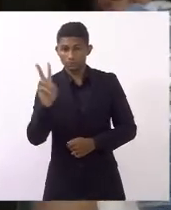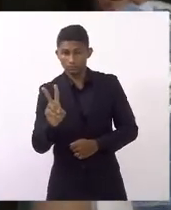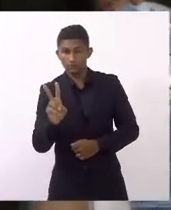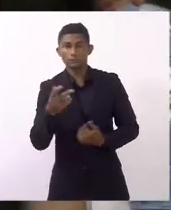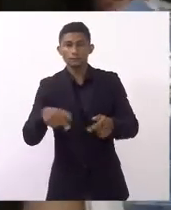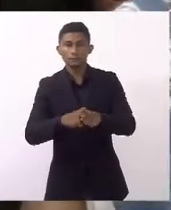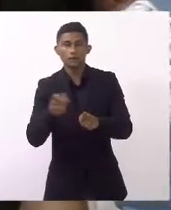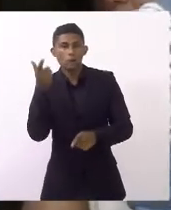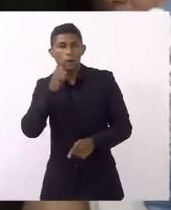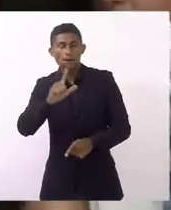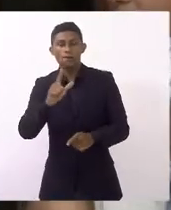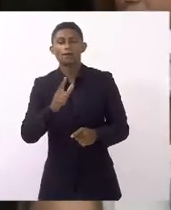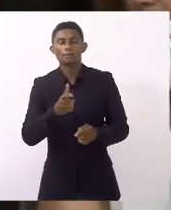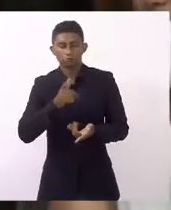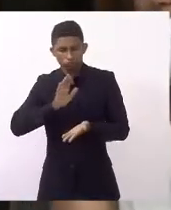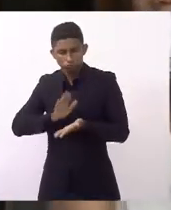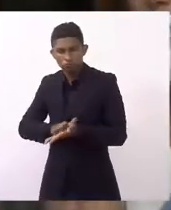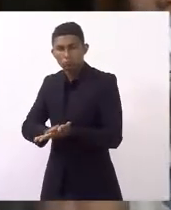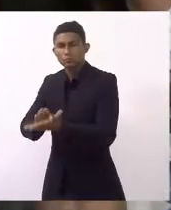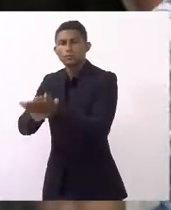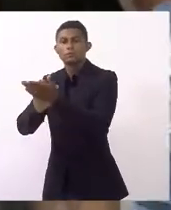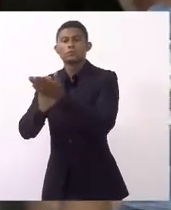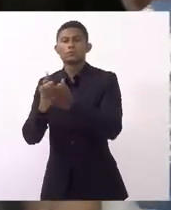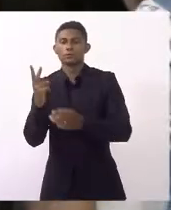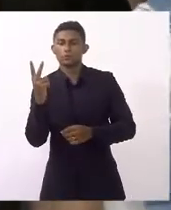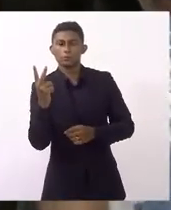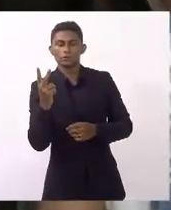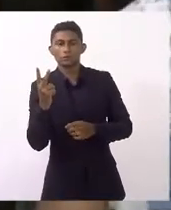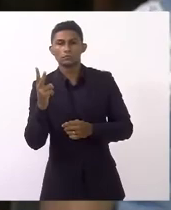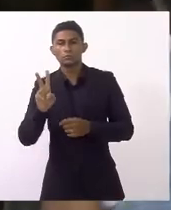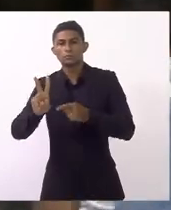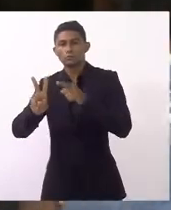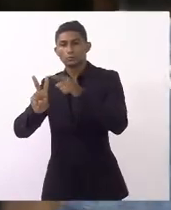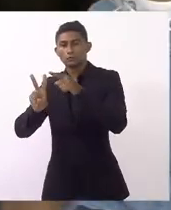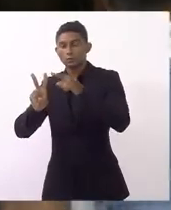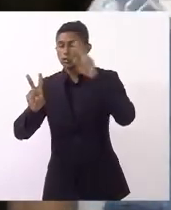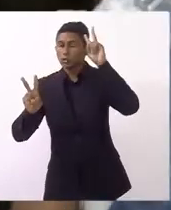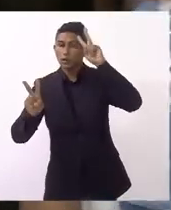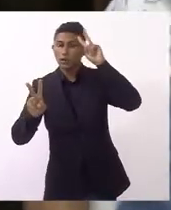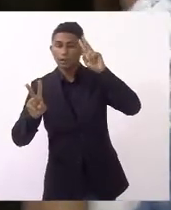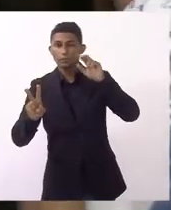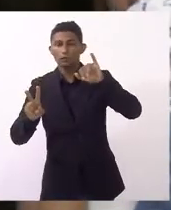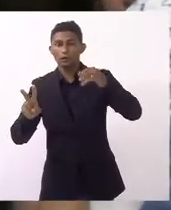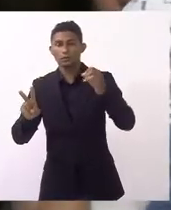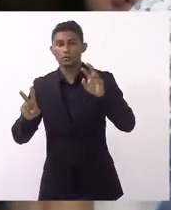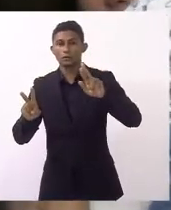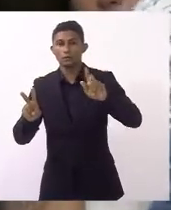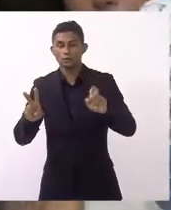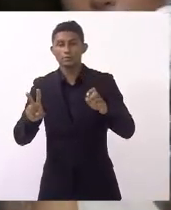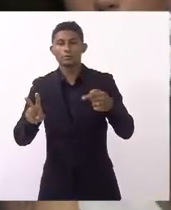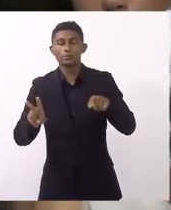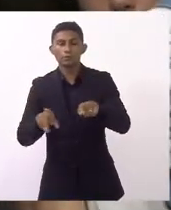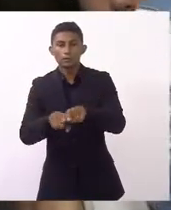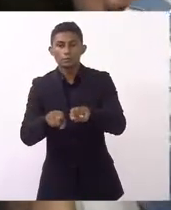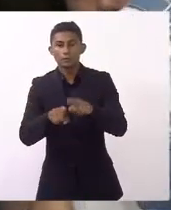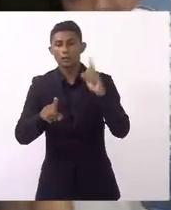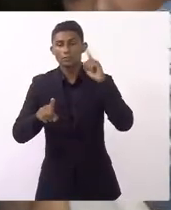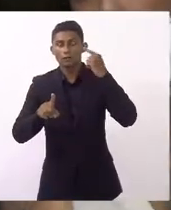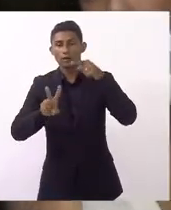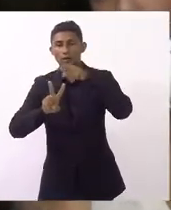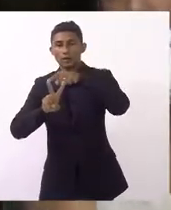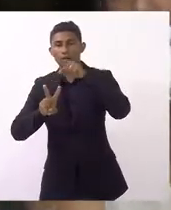uma Moção de aplauso e reconhecimento a eles que são o historiador Jorge Santana e advogada Mariana Medeiros